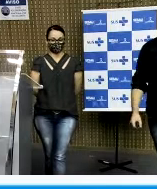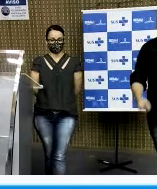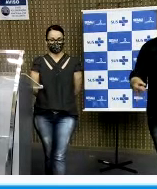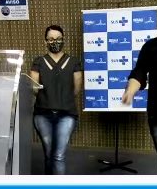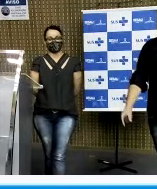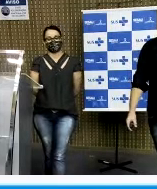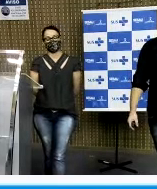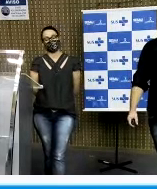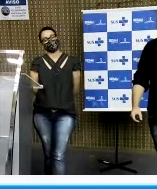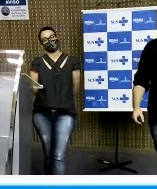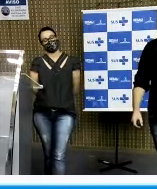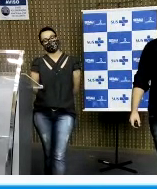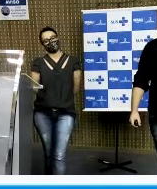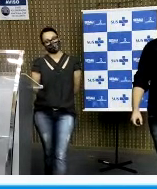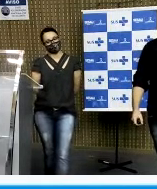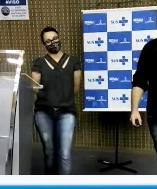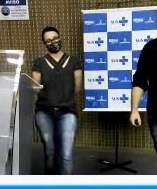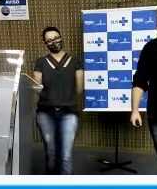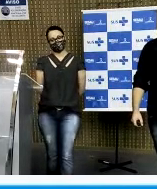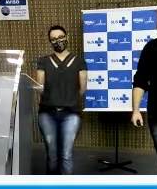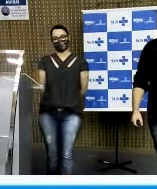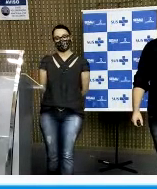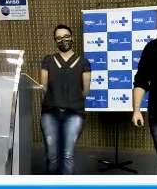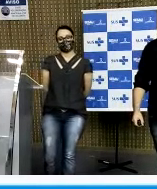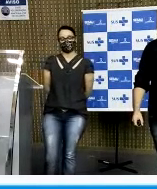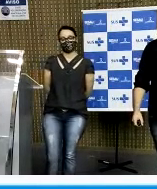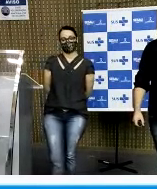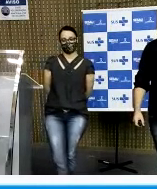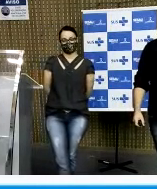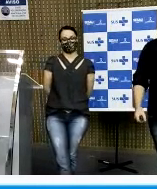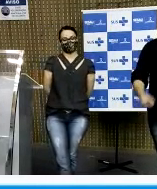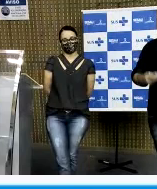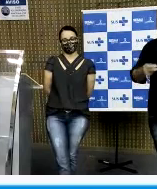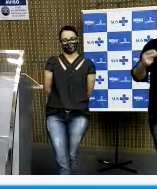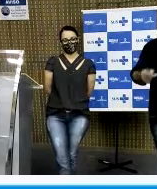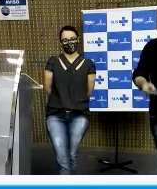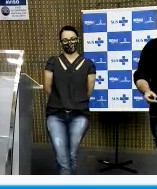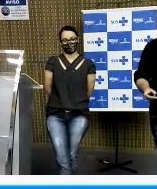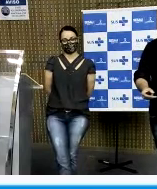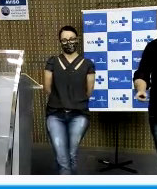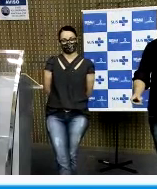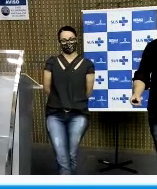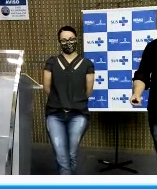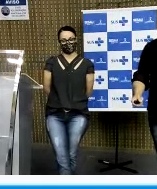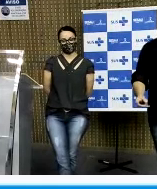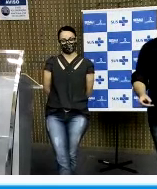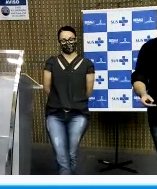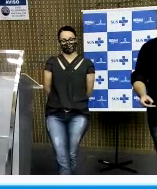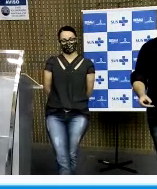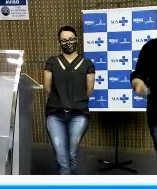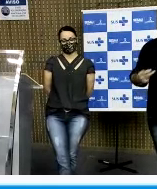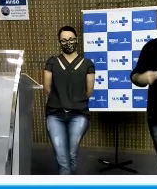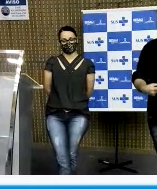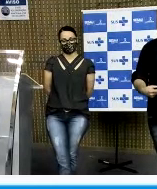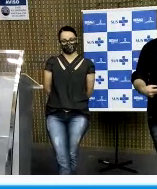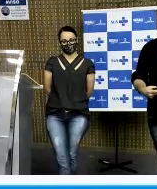2020, também se mantém na faixa dos 71,4% em 2021, tá? Fazendo análise qualitativa dos espelhos de ouvidoria, do